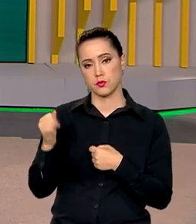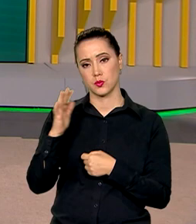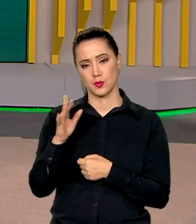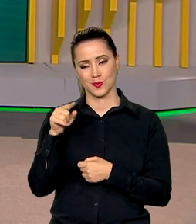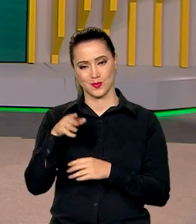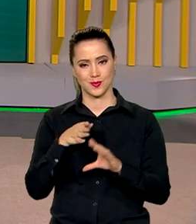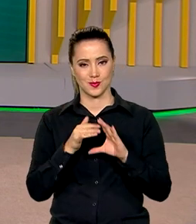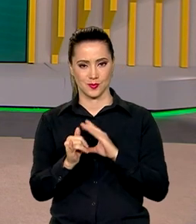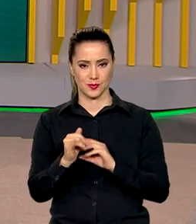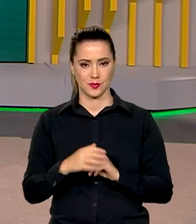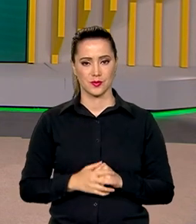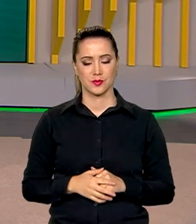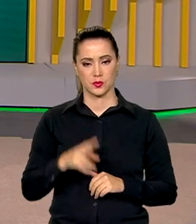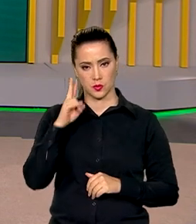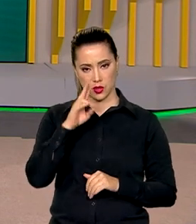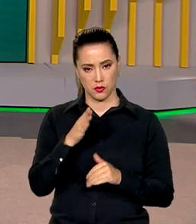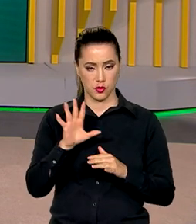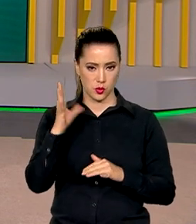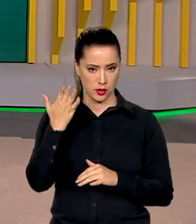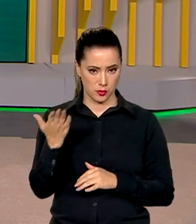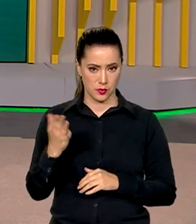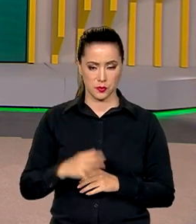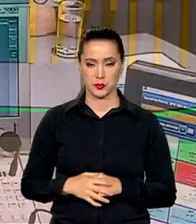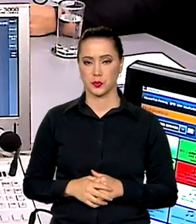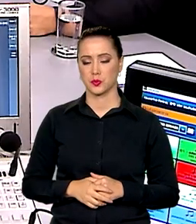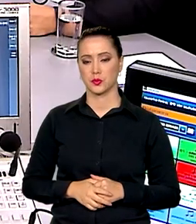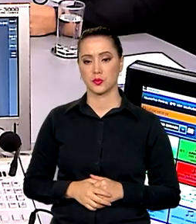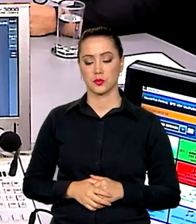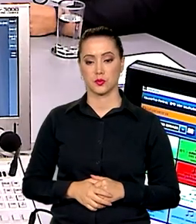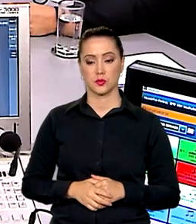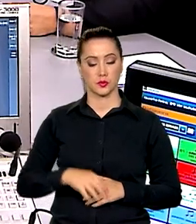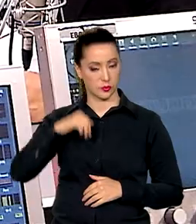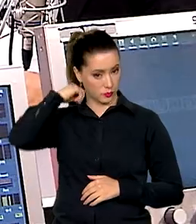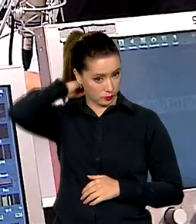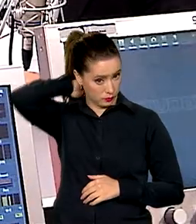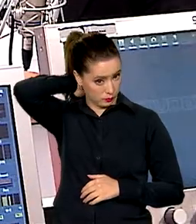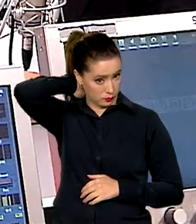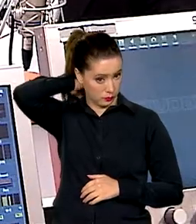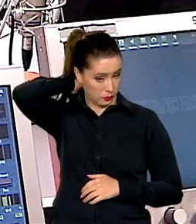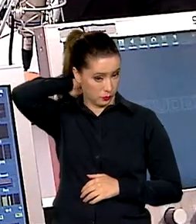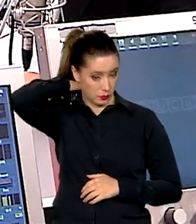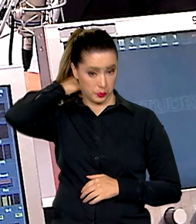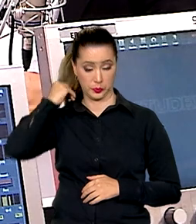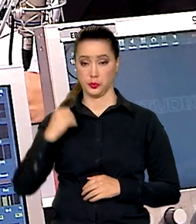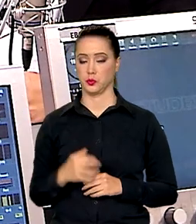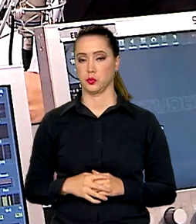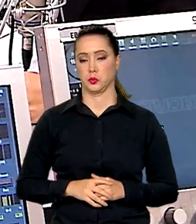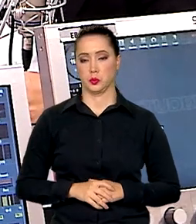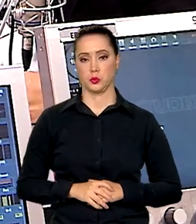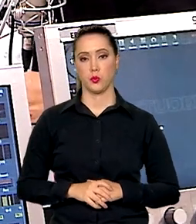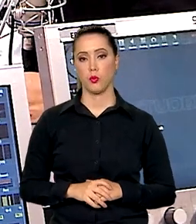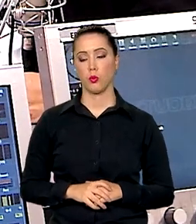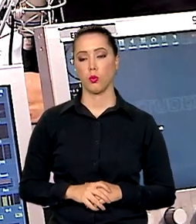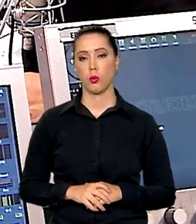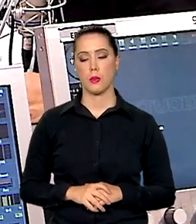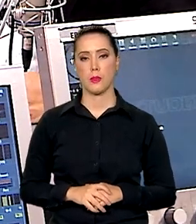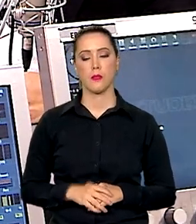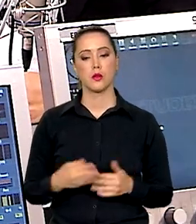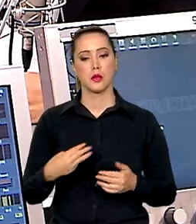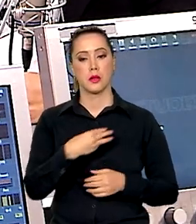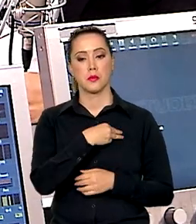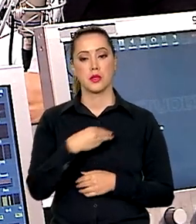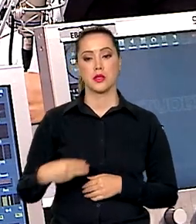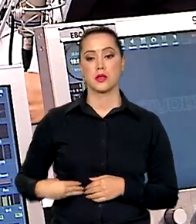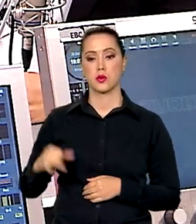Brasil aqui na EBC veja como foi ministro o Brasil está com 635